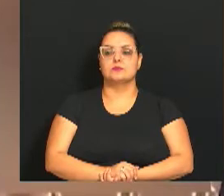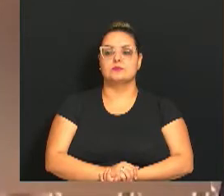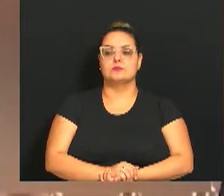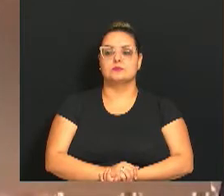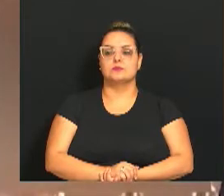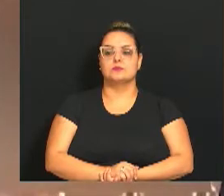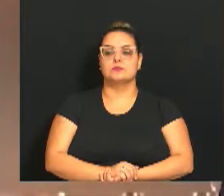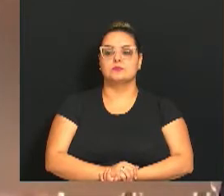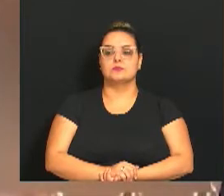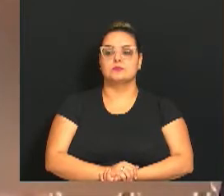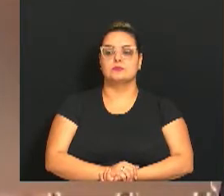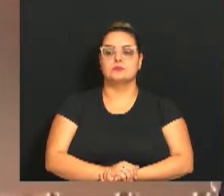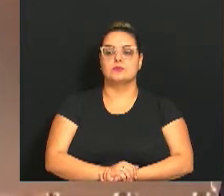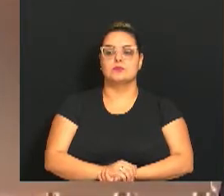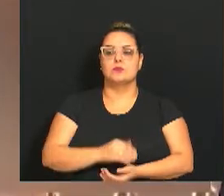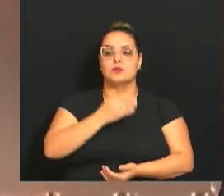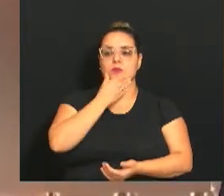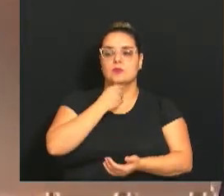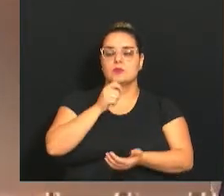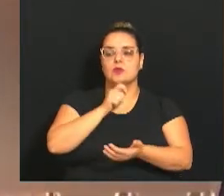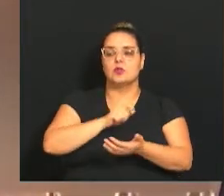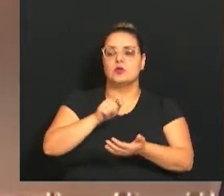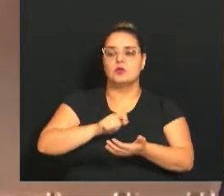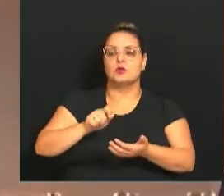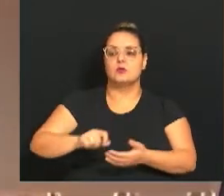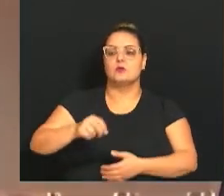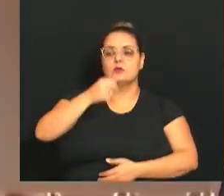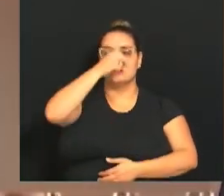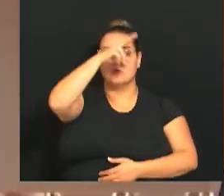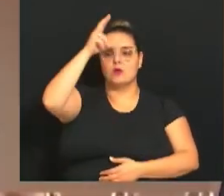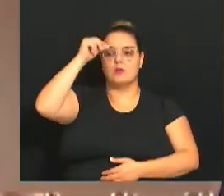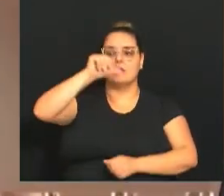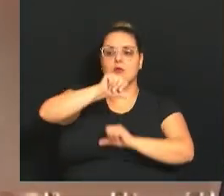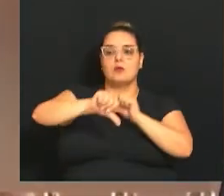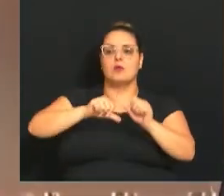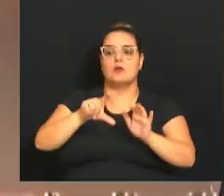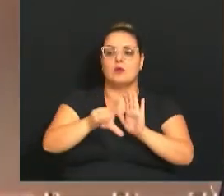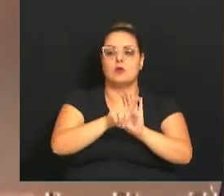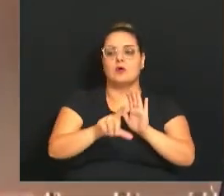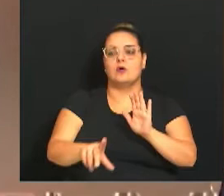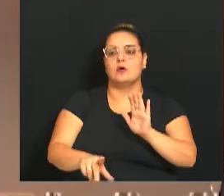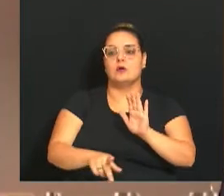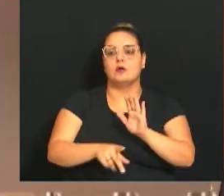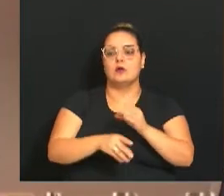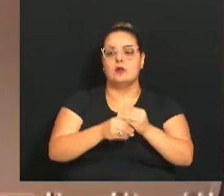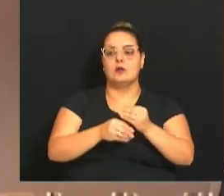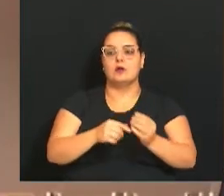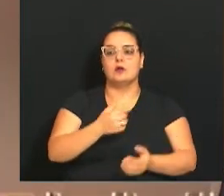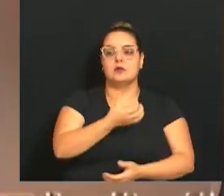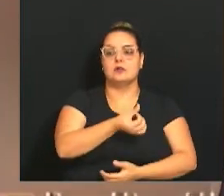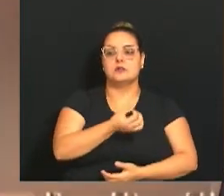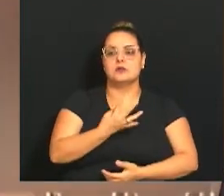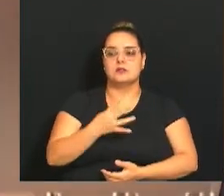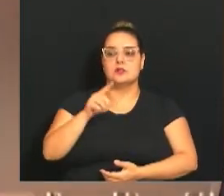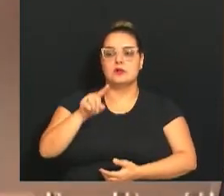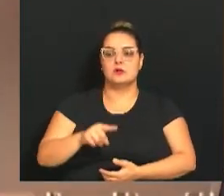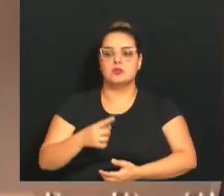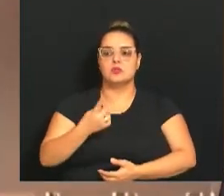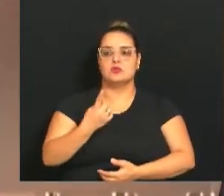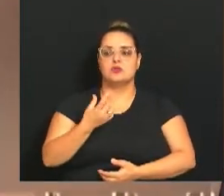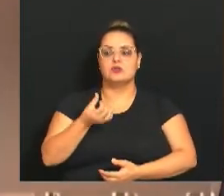235.733, de autoria do prefeito municipal, que altera a lei complementar número 64, de 16 de abril